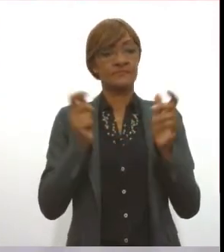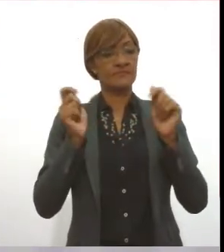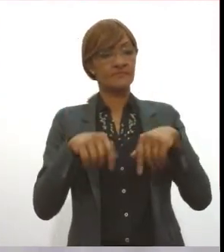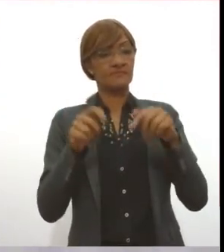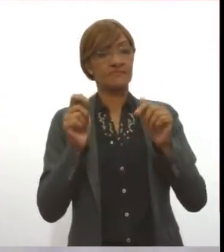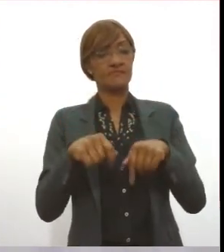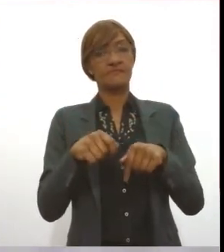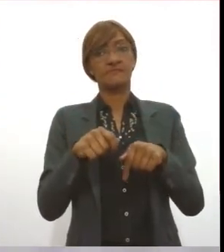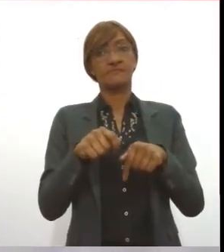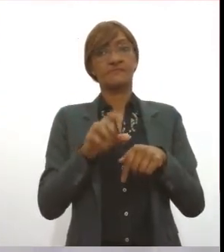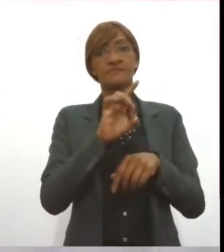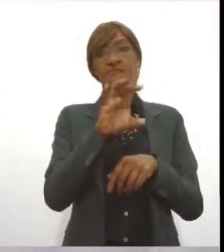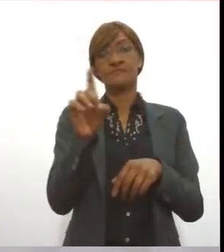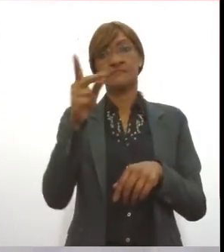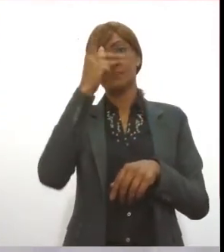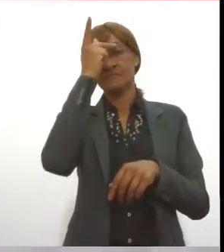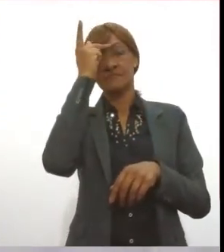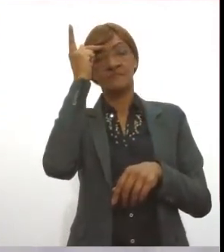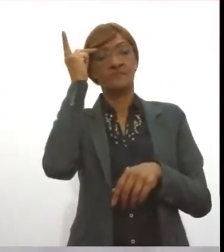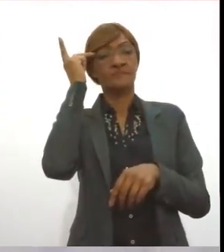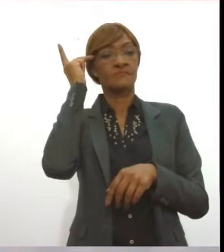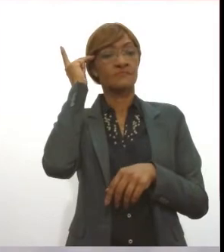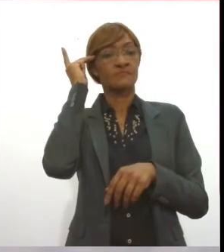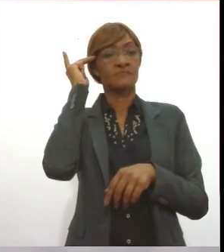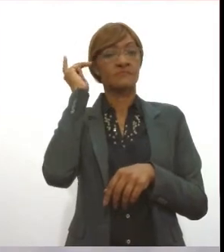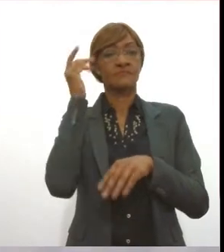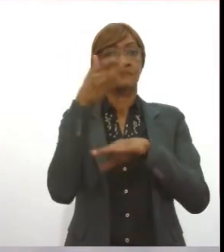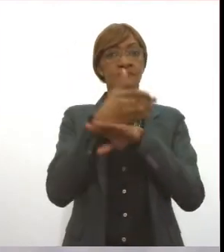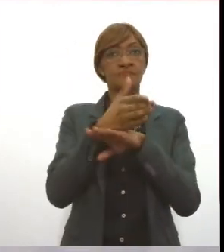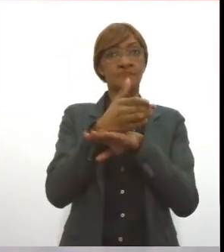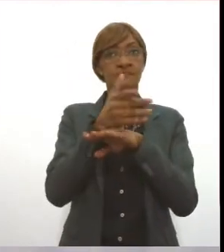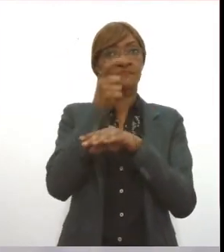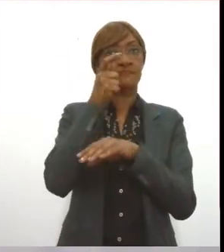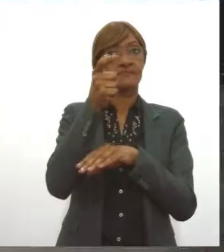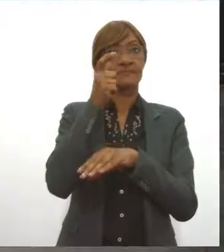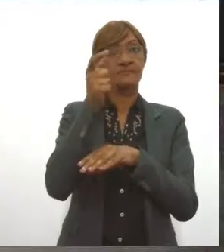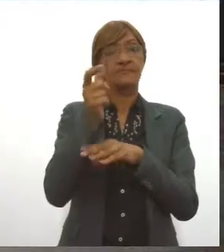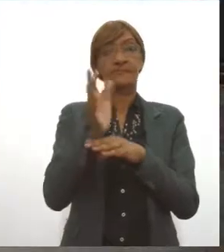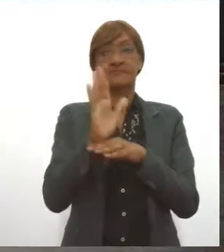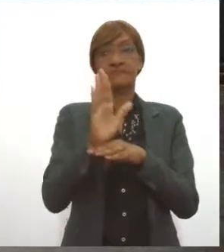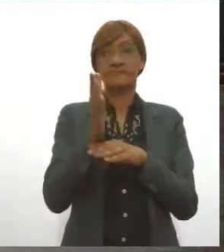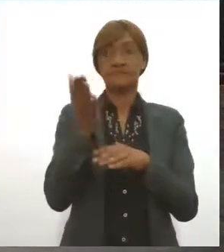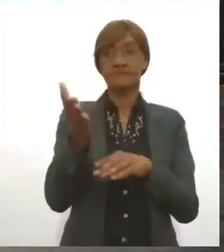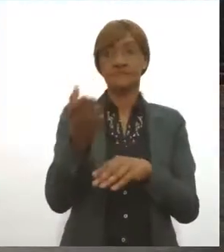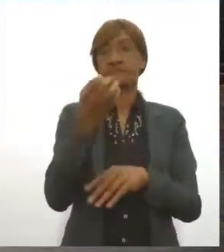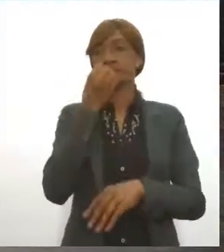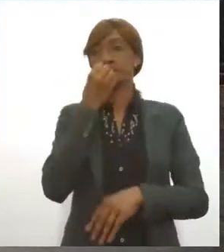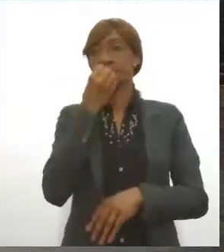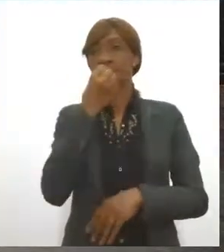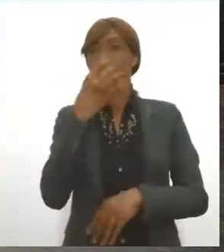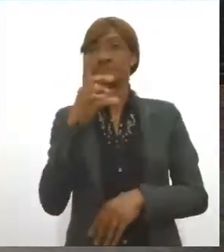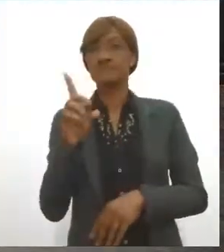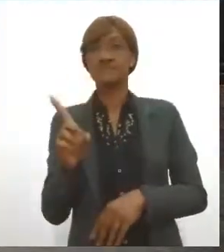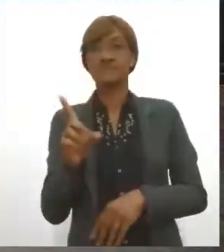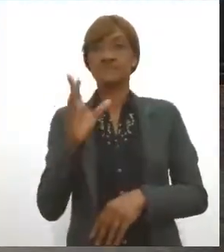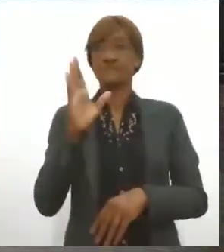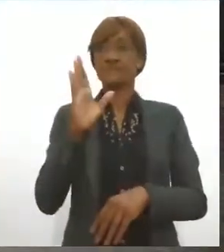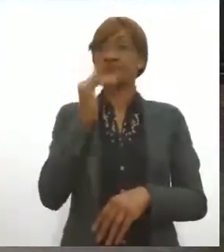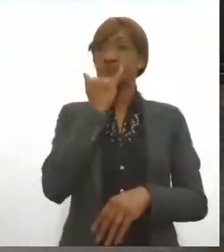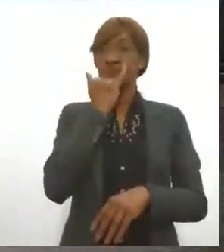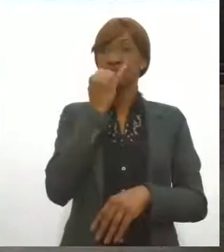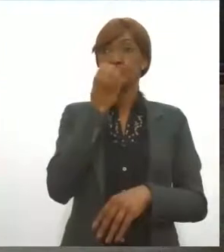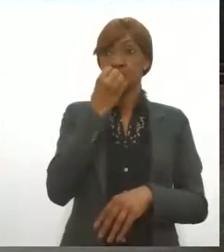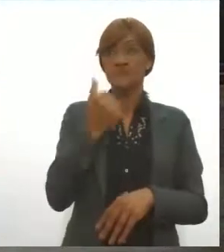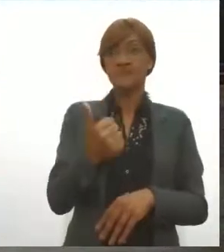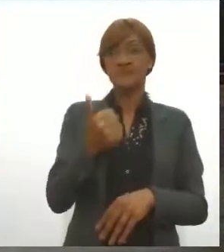pessoas que vão assistir o filme. Muito bem, doutor Almir Santana, hoje com a gente participando aqui